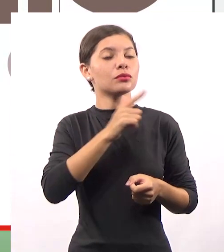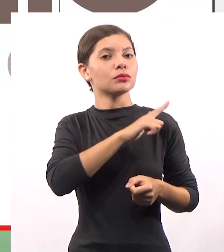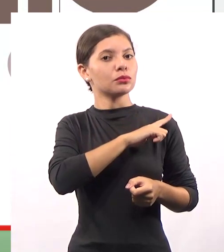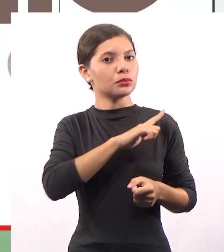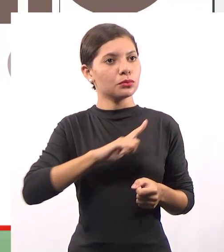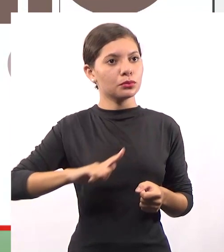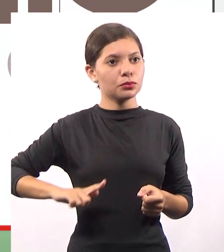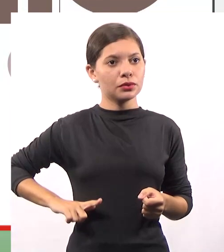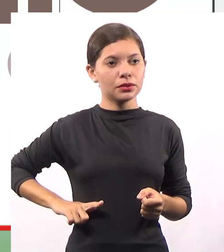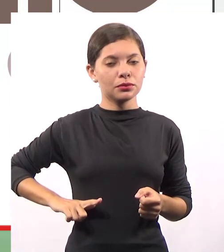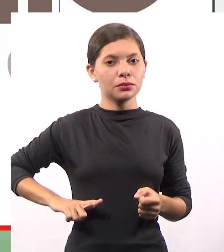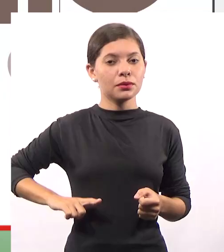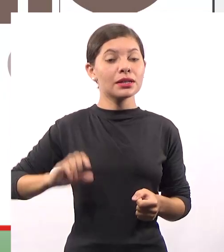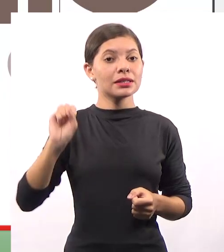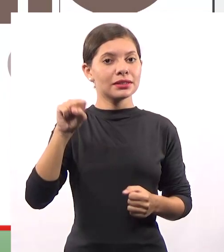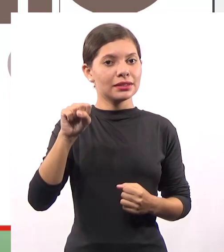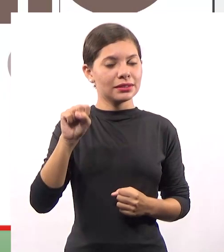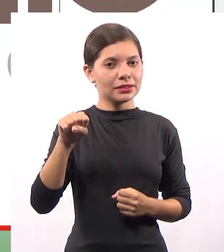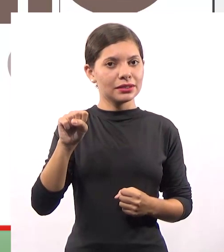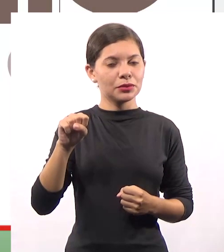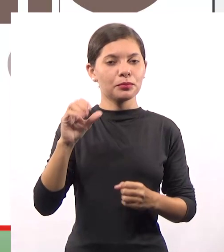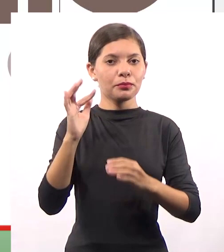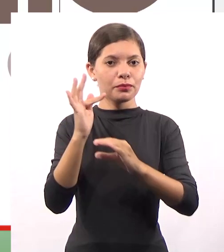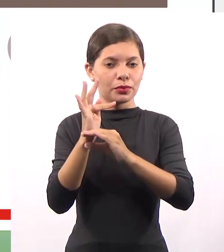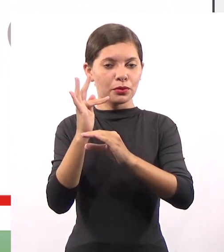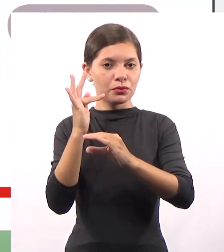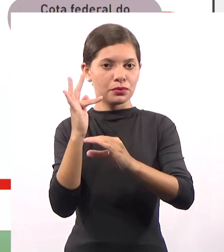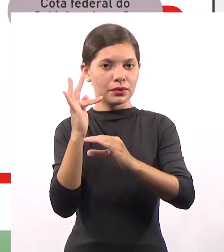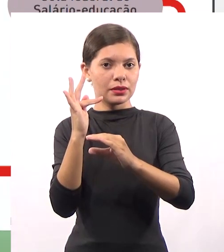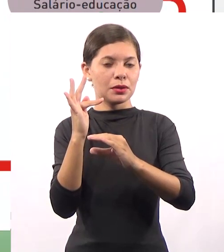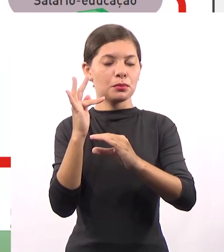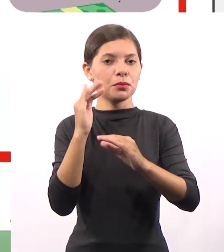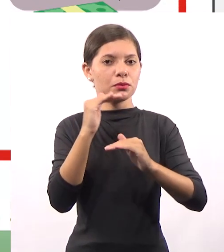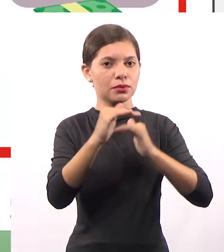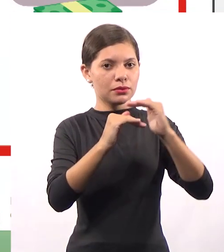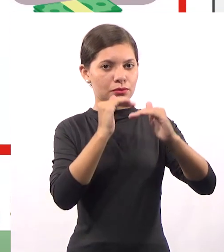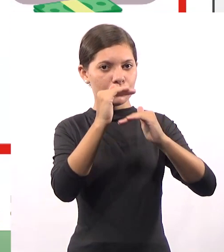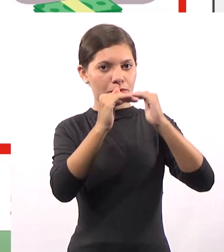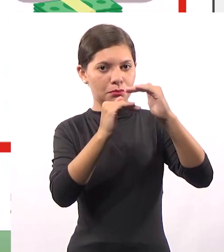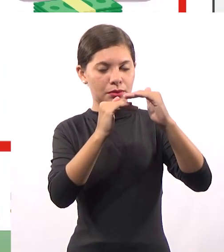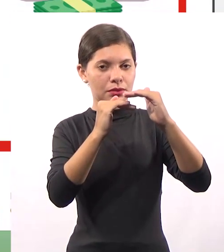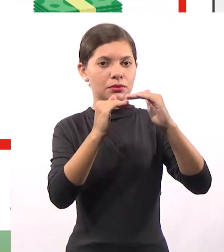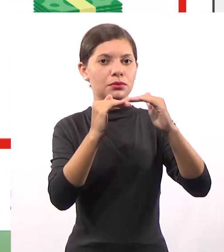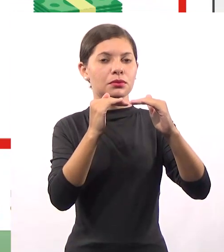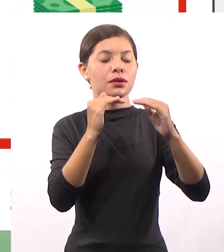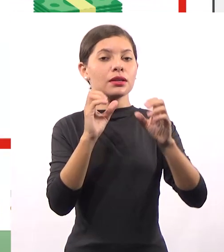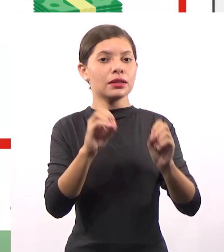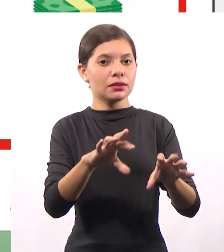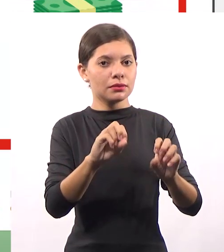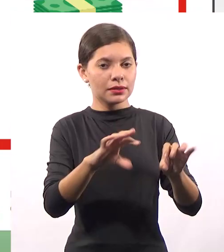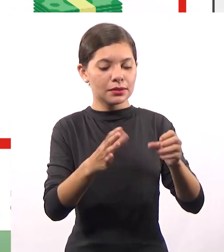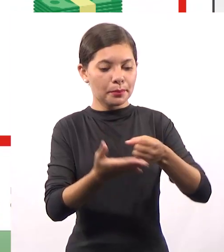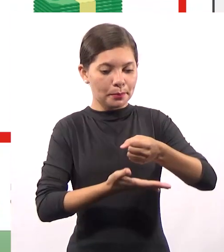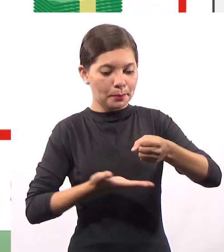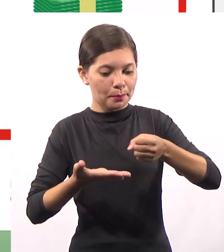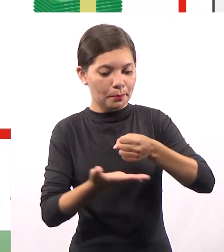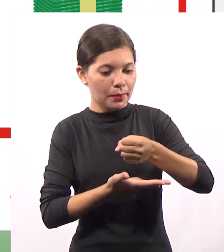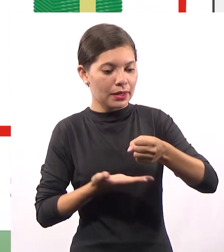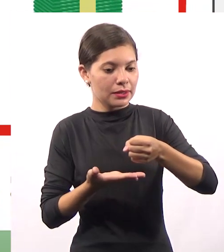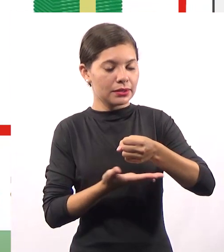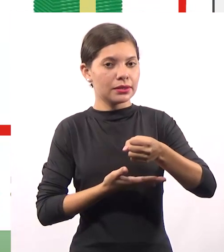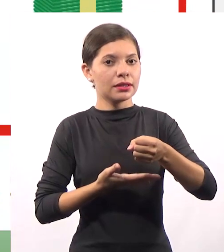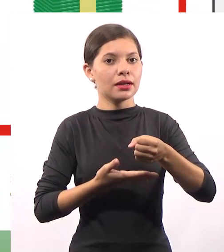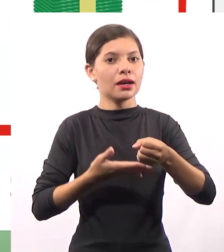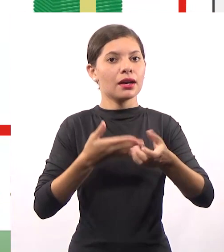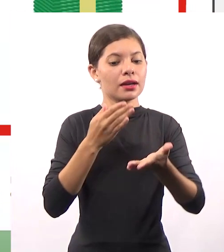O dinheiro vem do governo federal. Sim, o Fundeb é um fundo de desenvolvimento da educação básica, então,